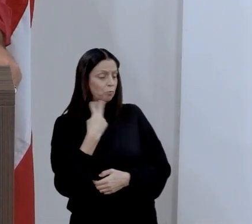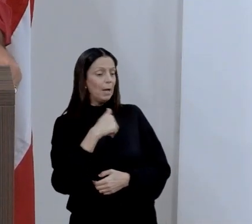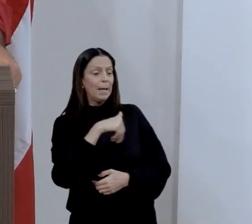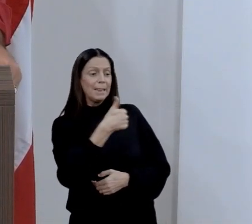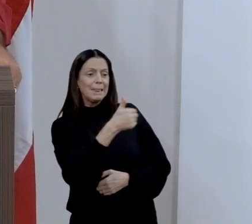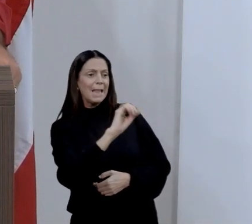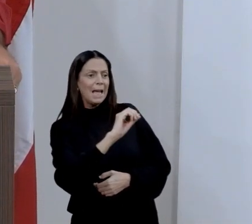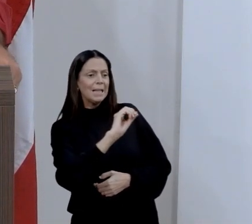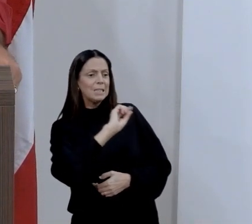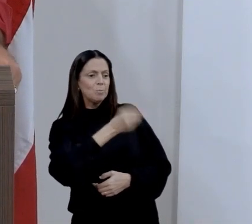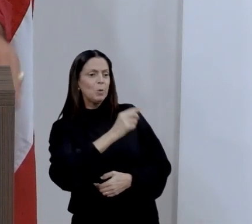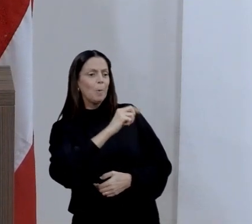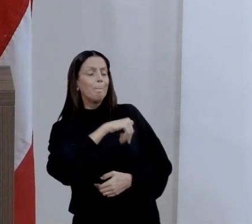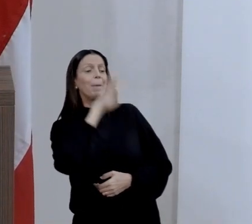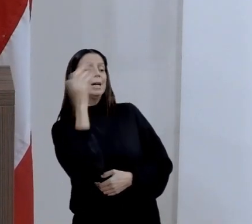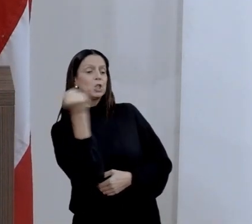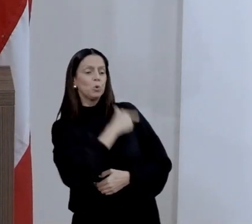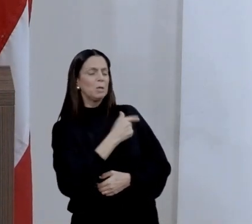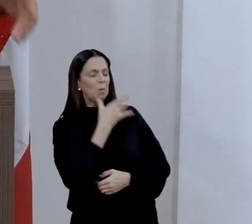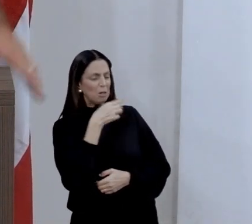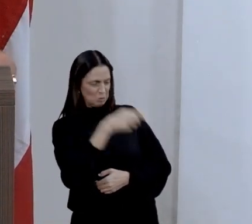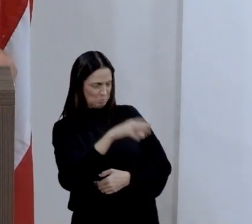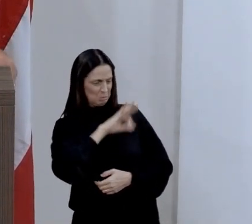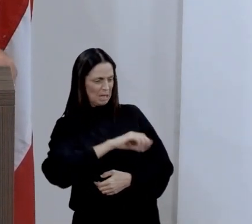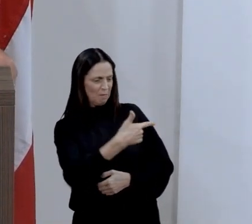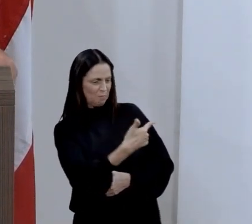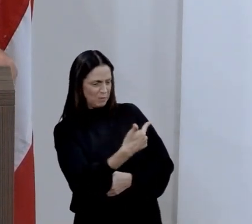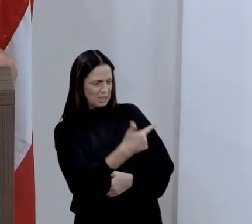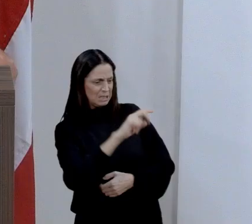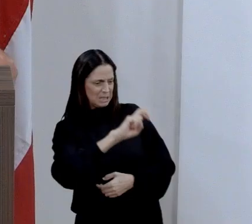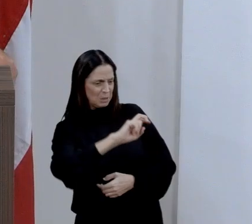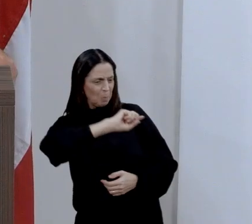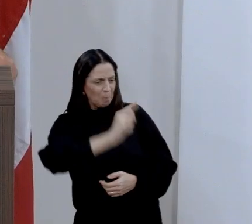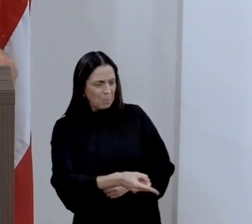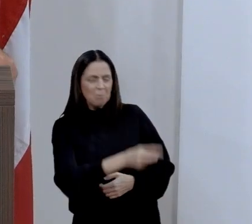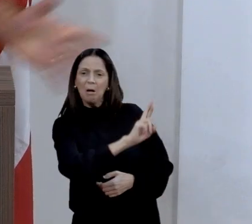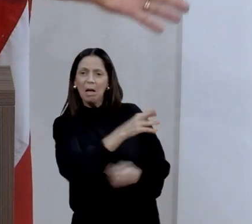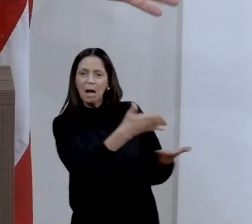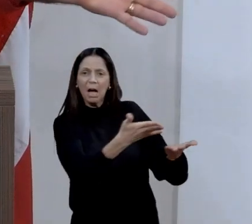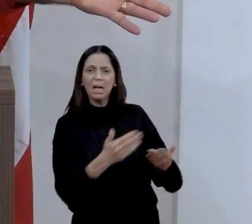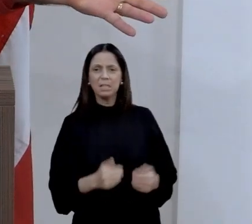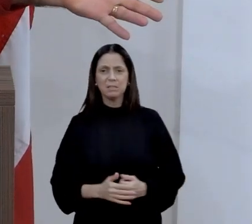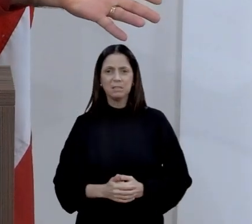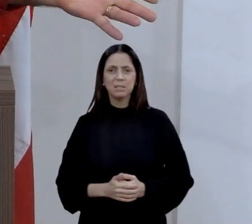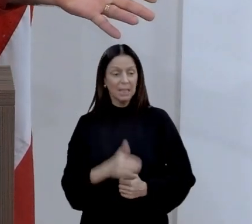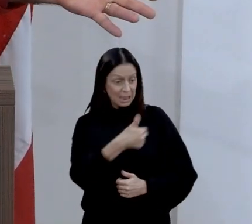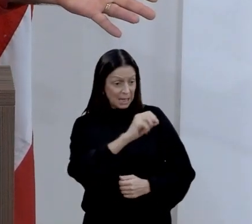mais que o vereador. Né? 25 conto, acho que é o salário do secretário. Pô.